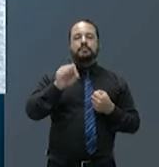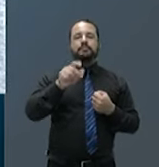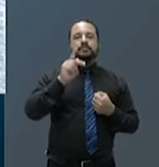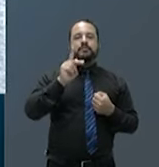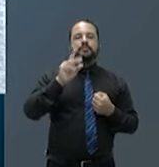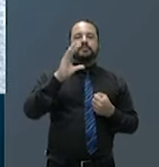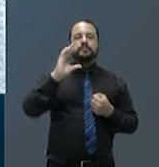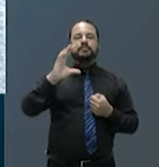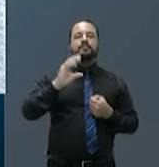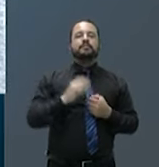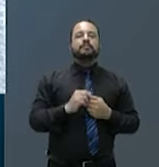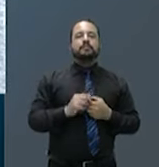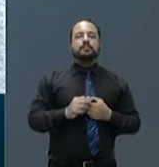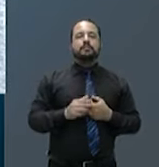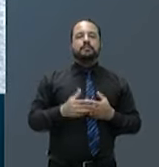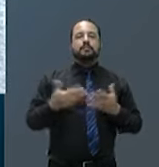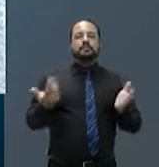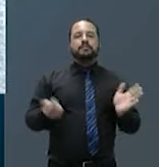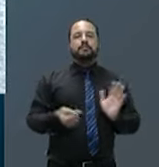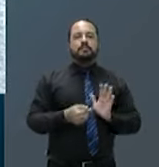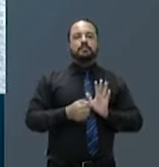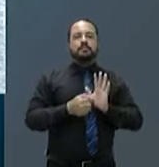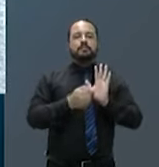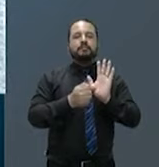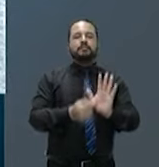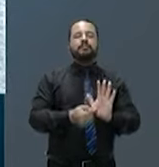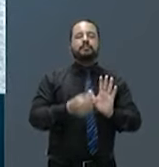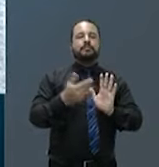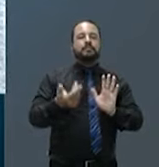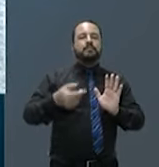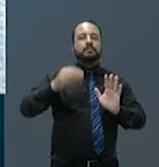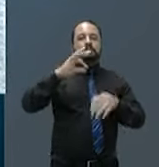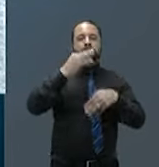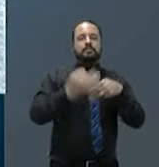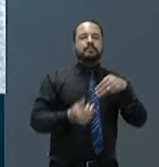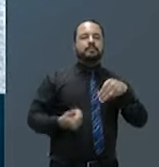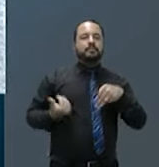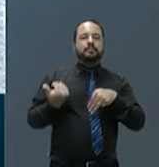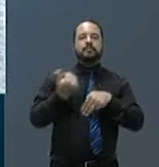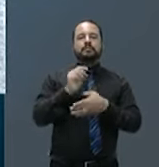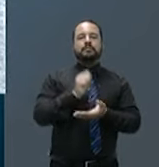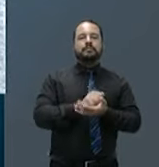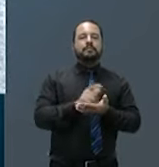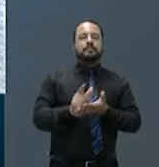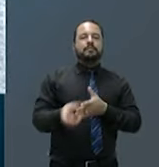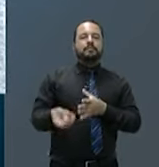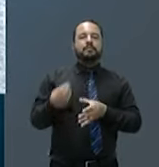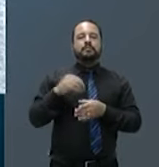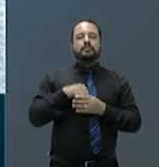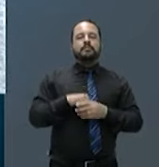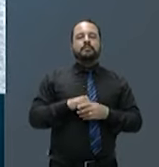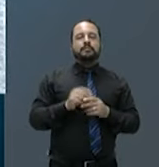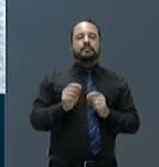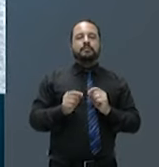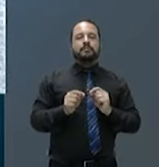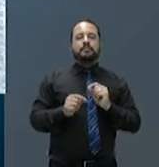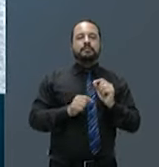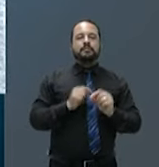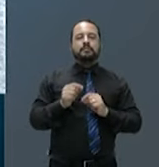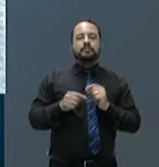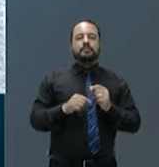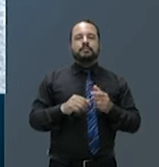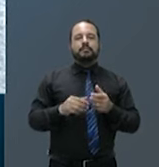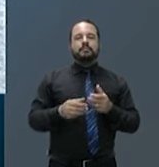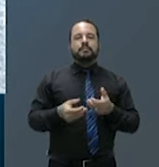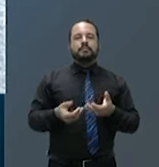Como bem ressaltou o eminente ministro Mauro Campbell, o agravo interno manejado contra a negativa de seguimento foi desprovido